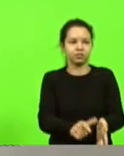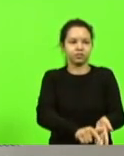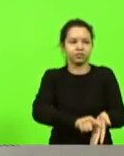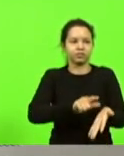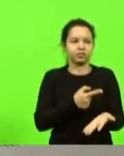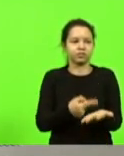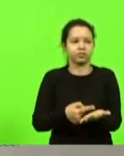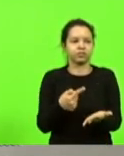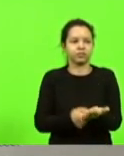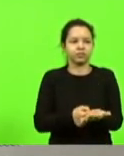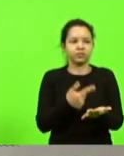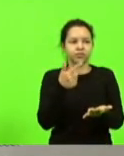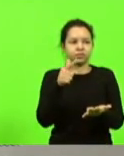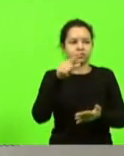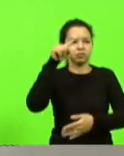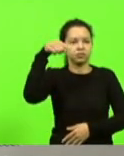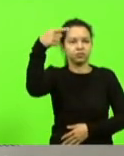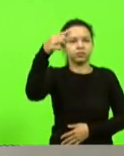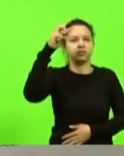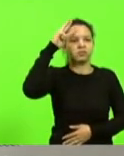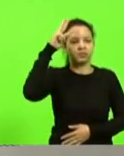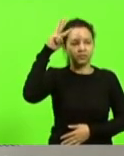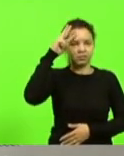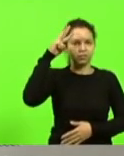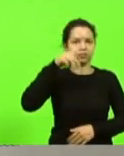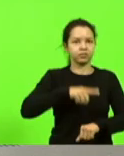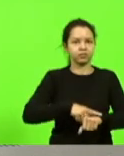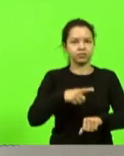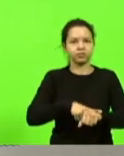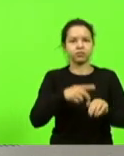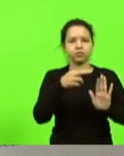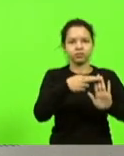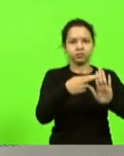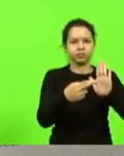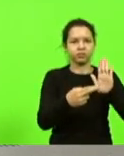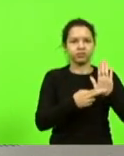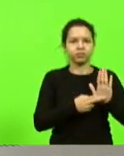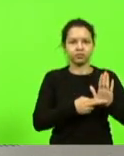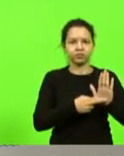outra ordinária para terça-feira no horário regimental. Está encerrada a sessão.